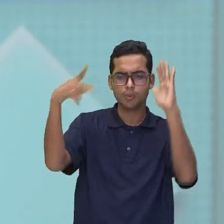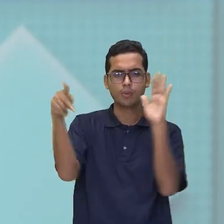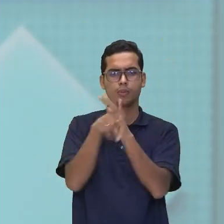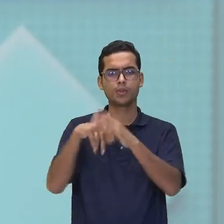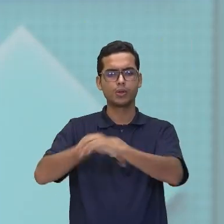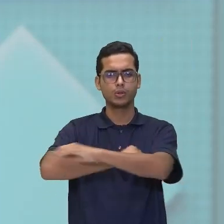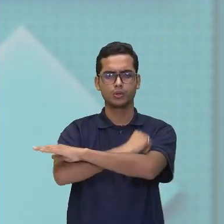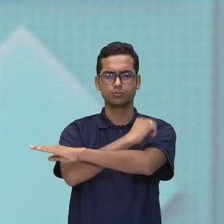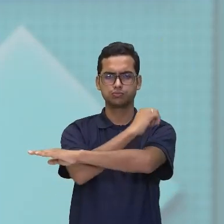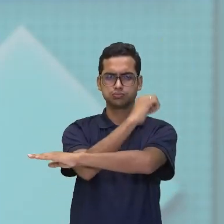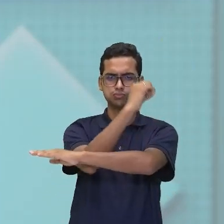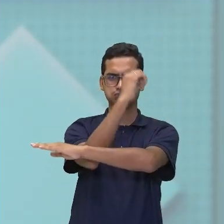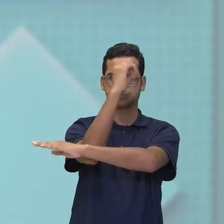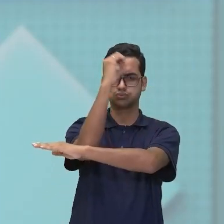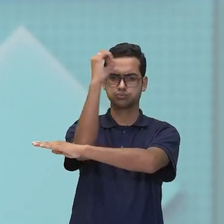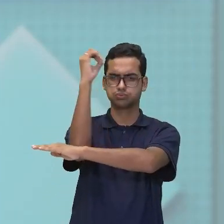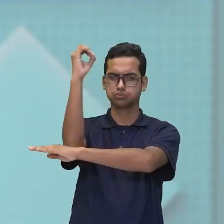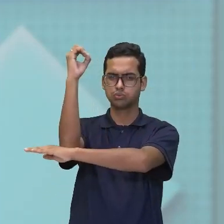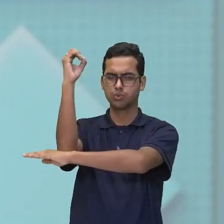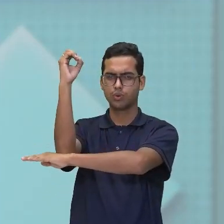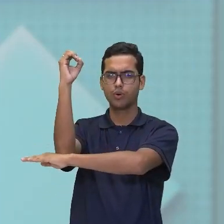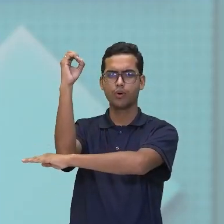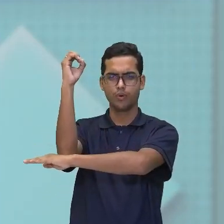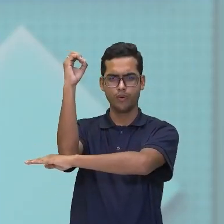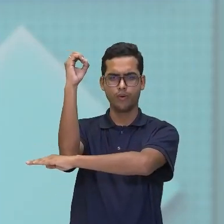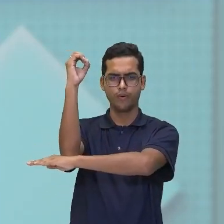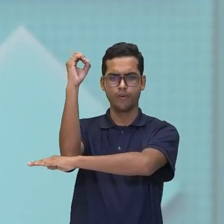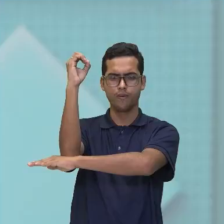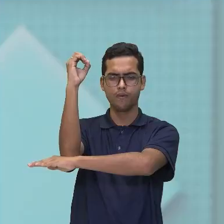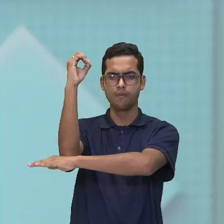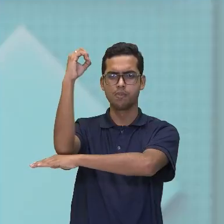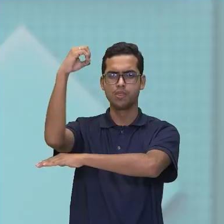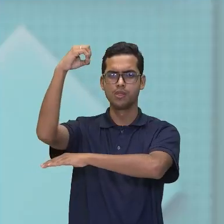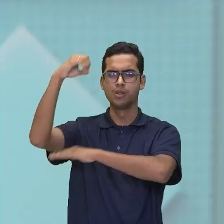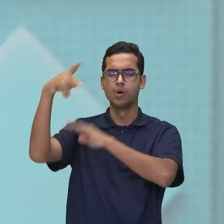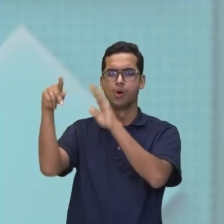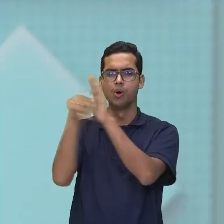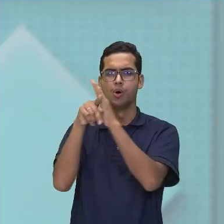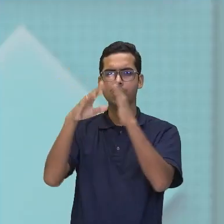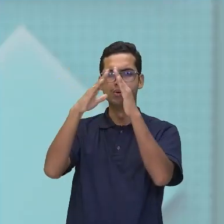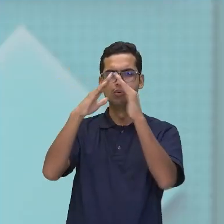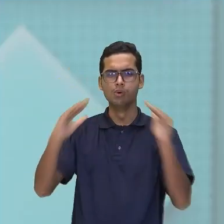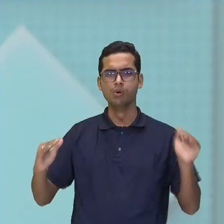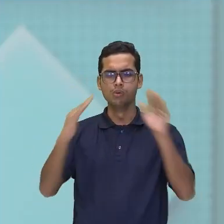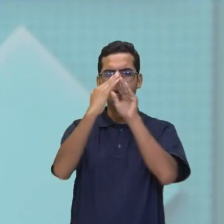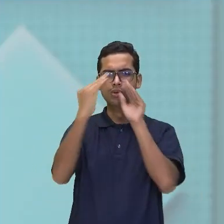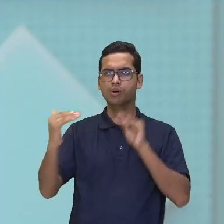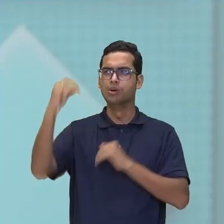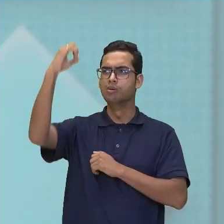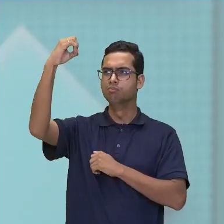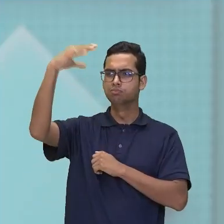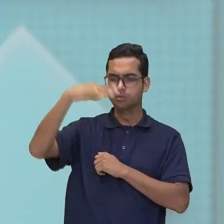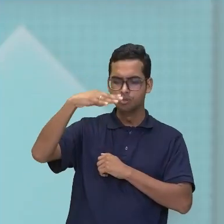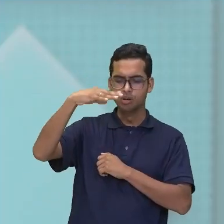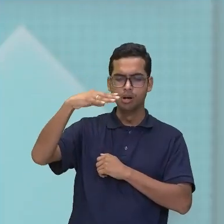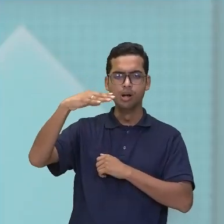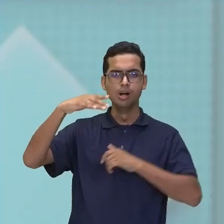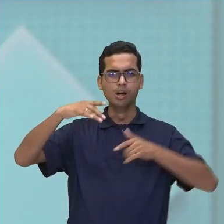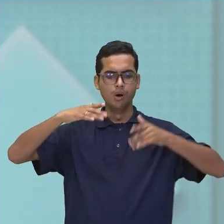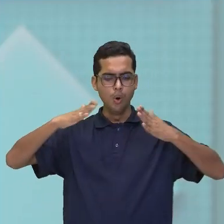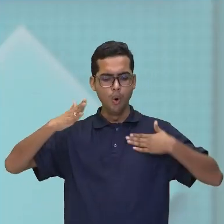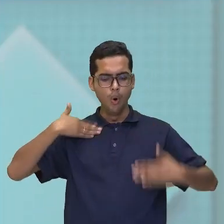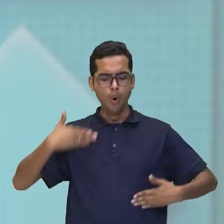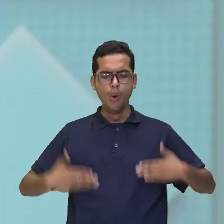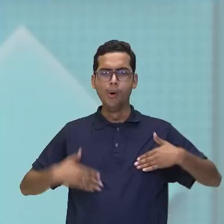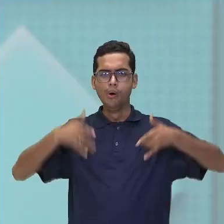ele penetra diretamente aonde foi sepultado, né, o corpo desse faraó. Então, há